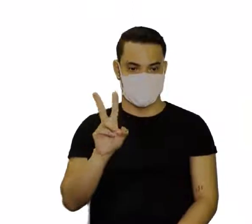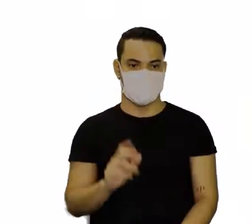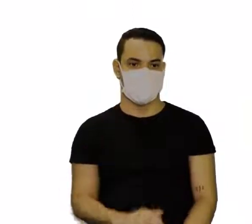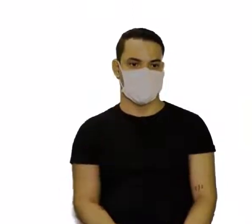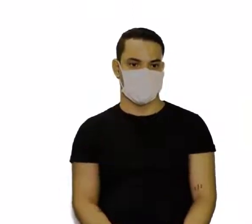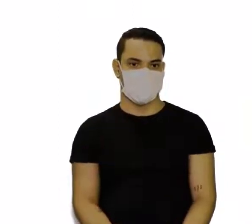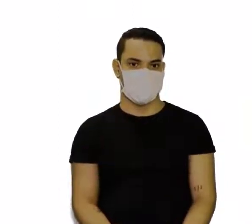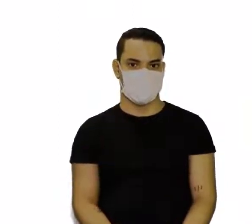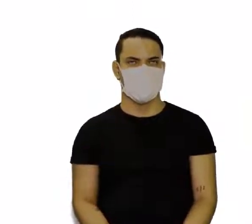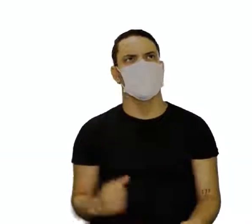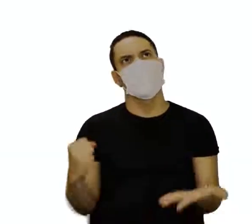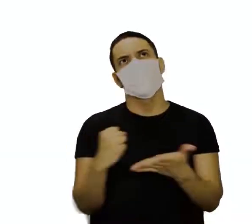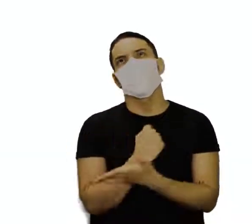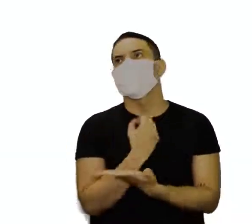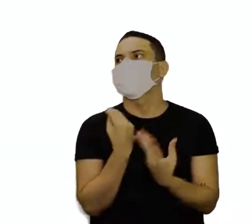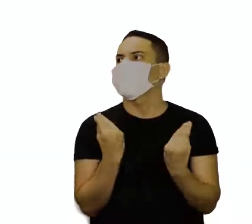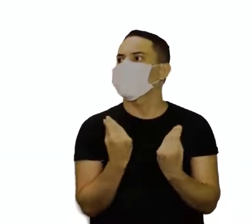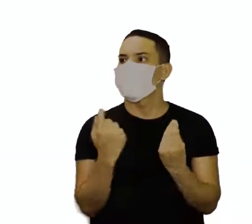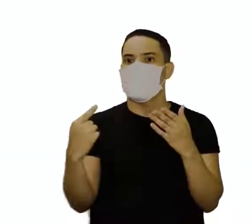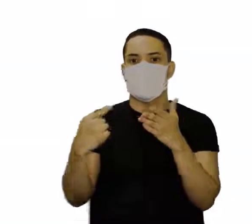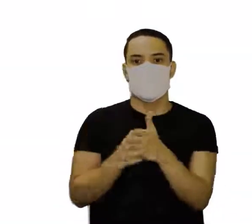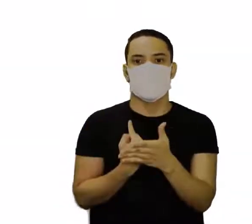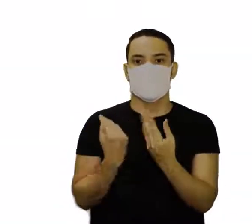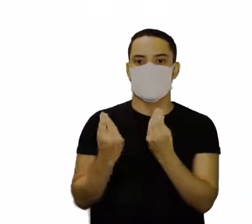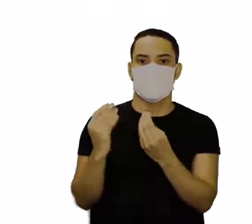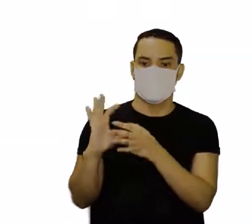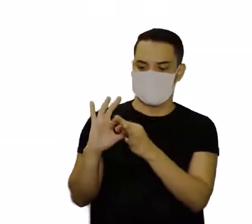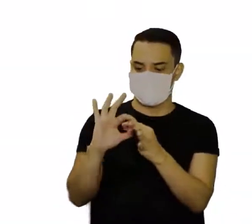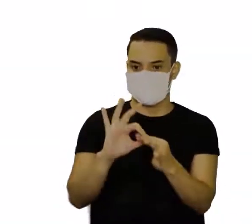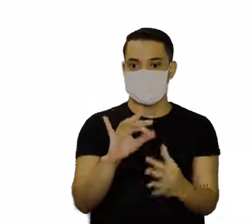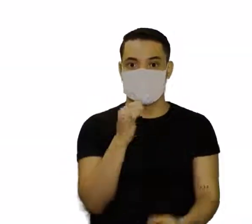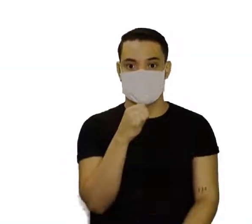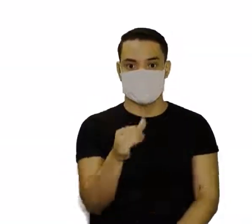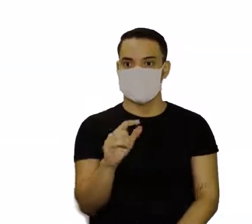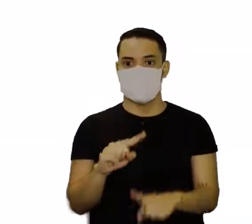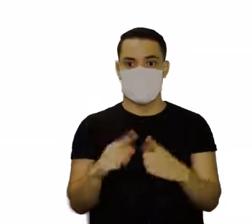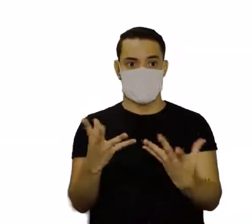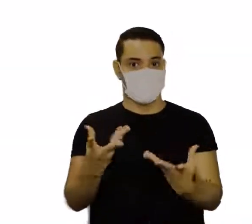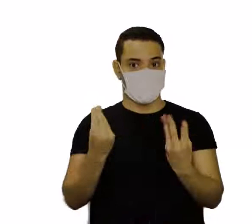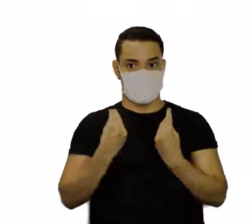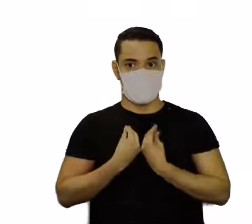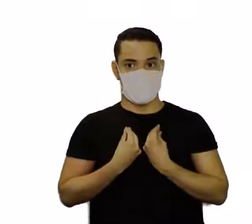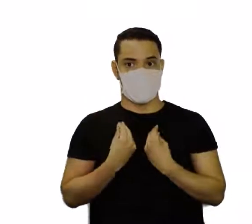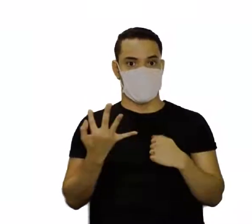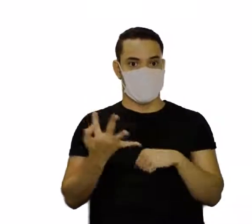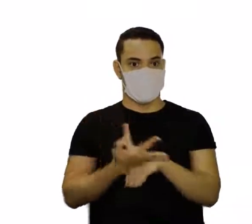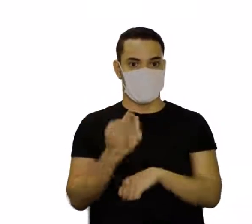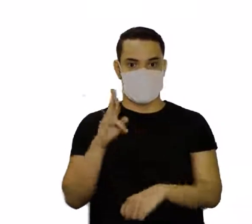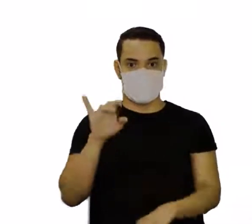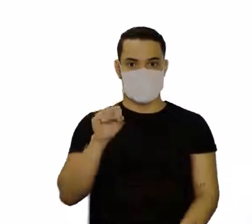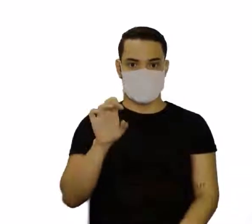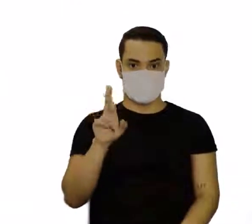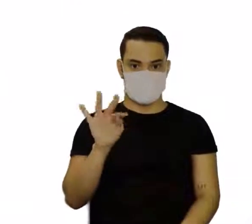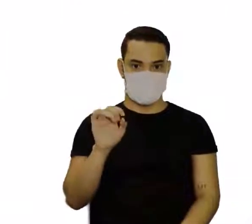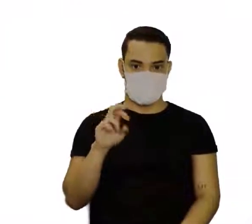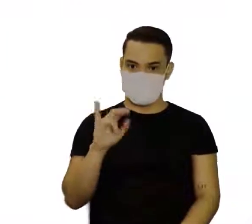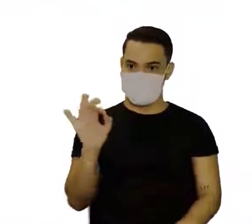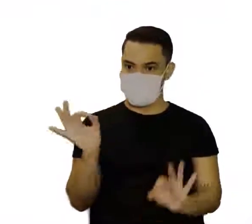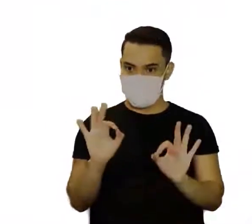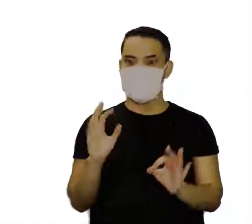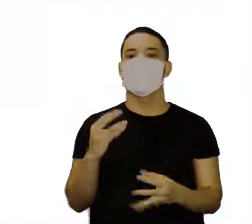Aí você fala, poxa, professor, ele está perguntando a corrente elétrica, mas ele não me deu a resistência. Lógico que ele deu a resistência, está aqui,